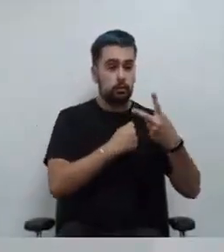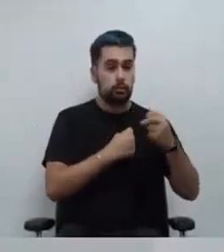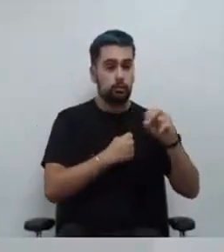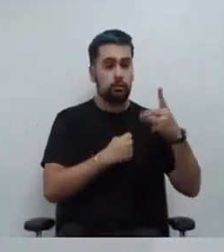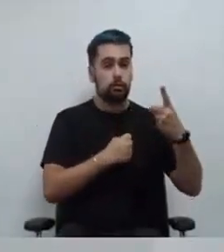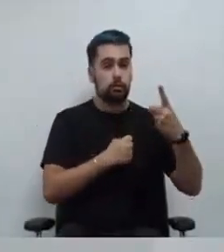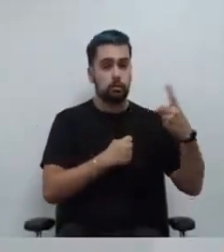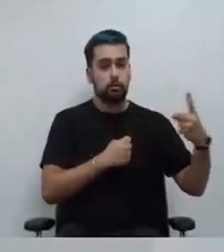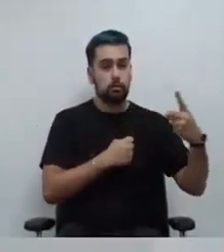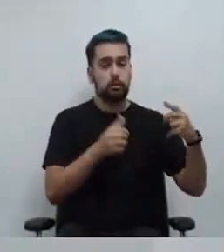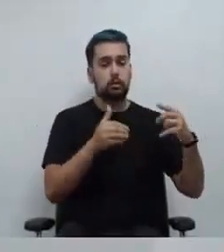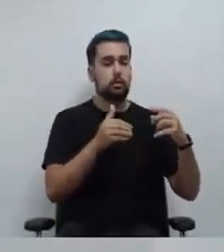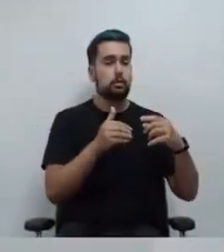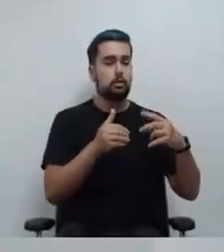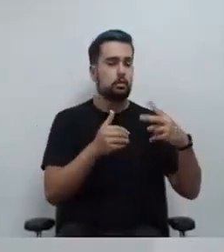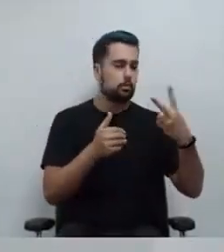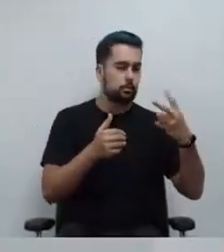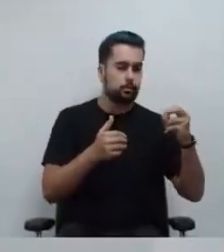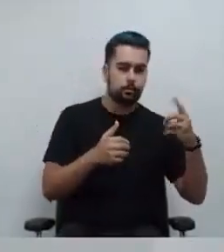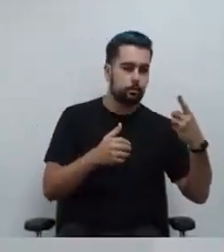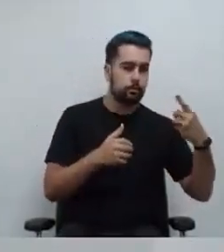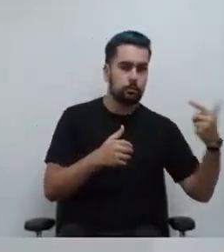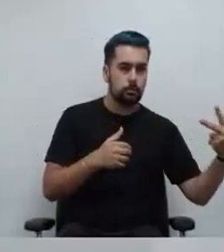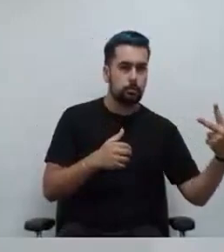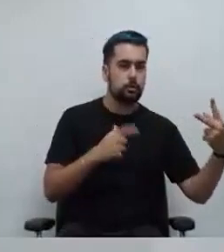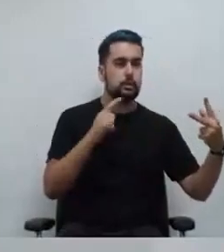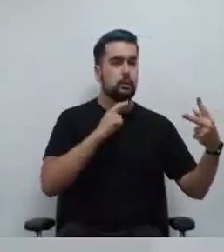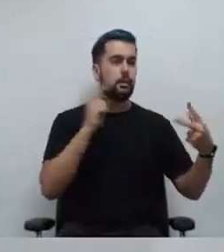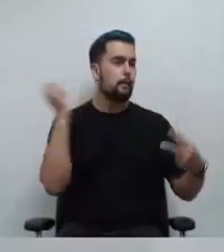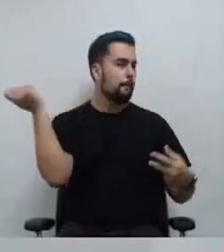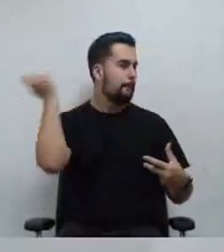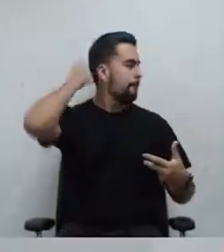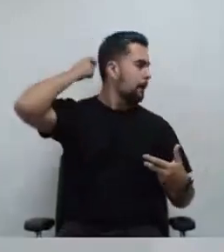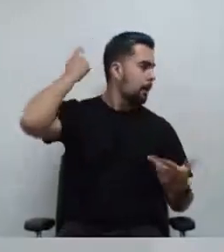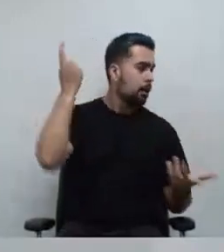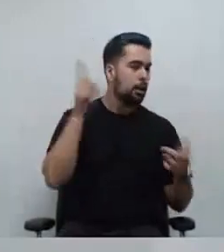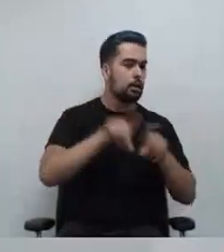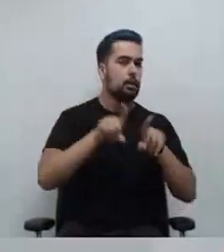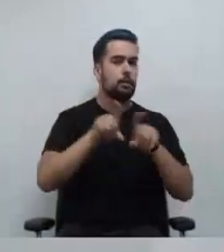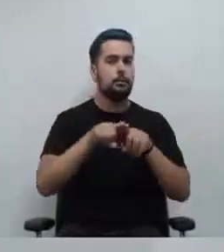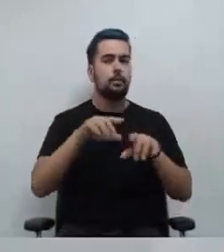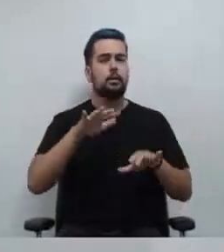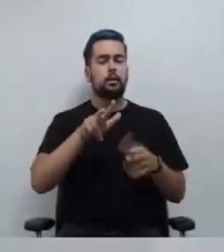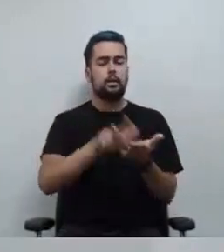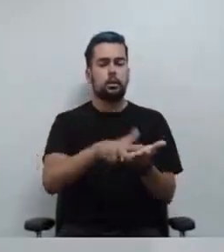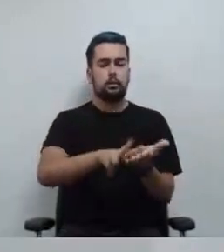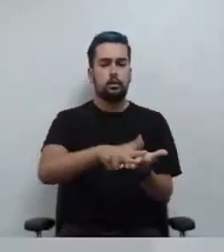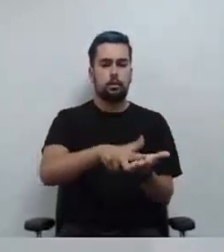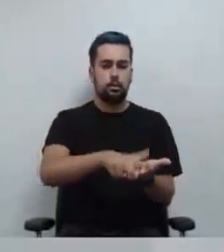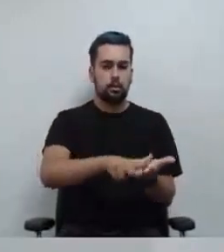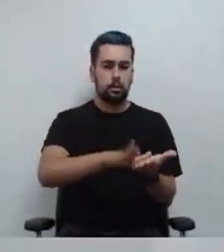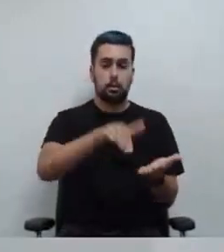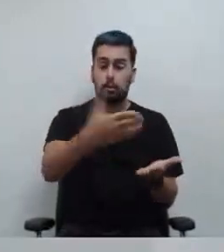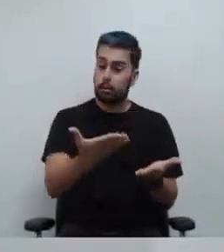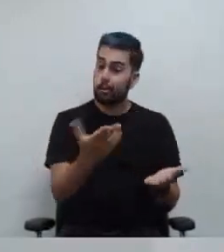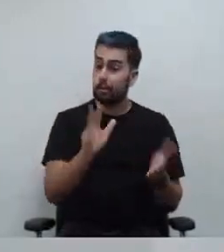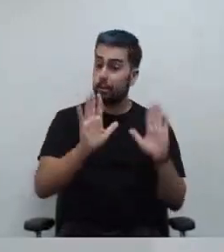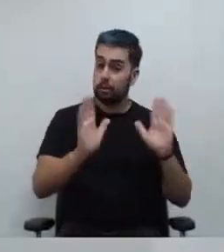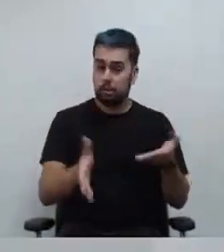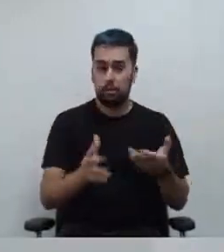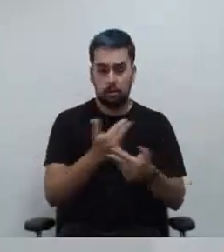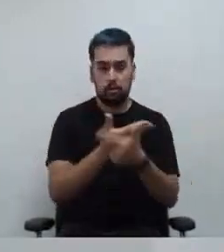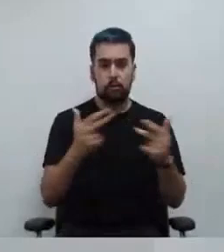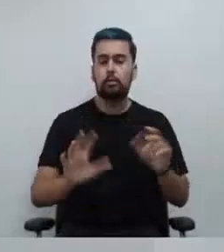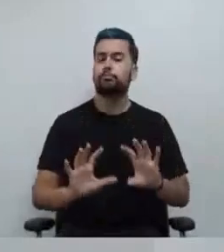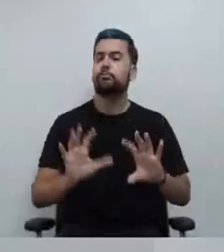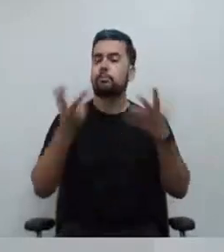com segurança patrimonial nosso, levou uma martelada na cabeça, teve episódio de convulsão. Então, já é algo que, vez ou outra,